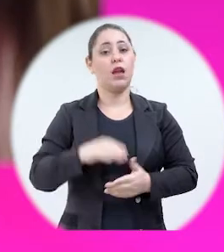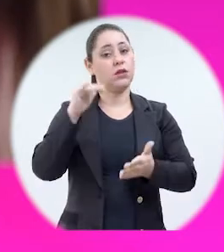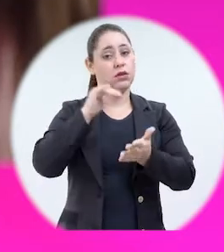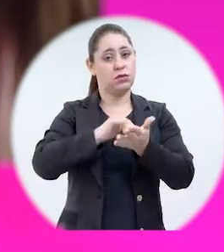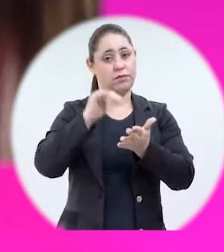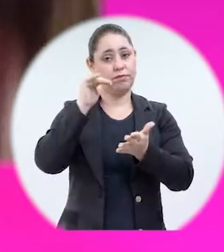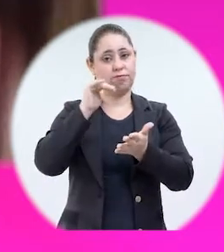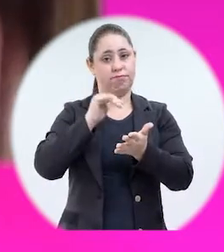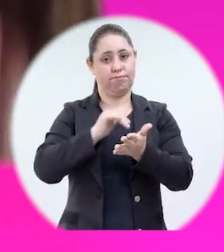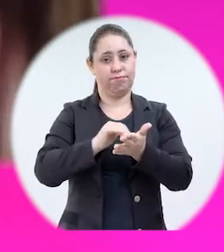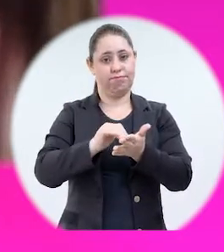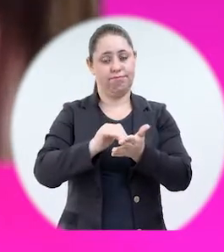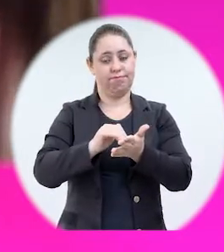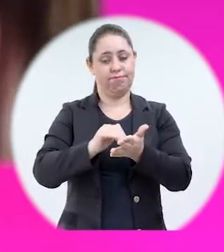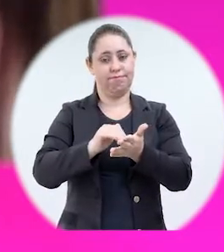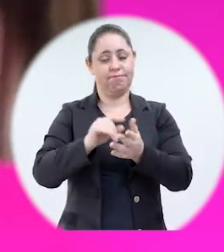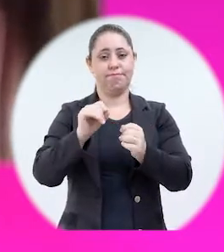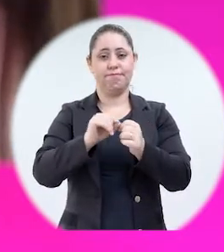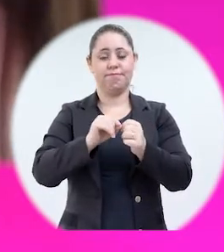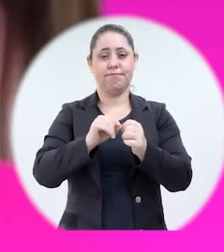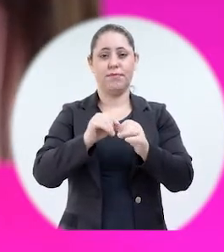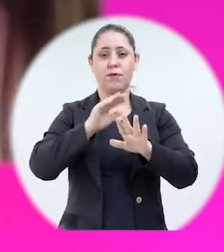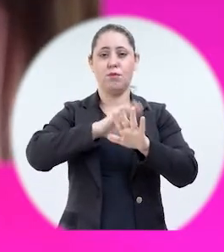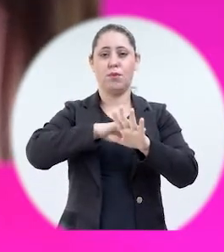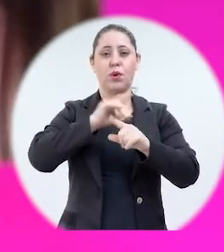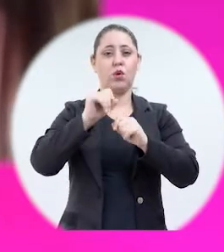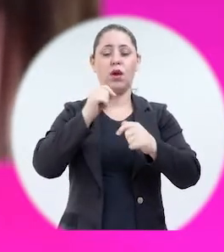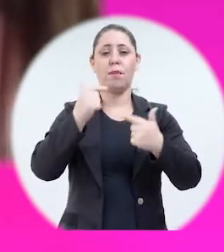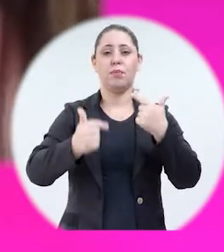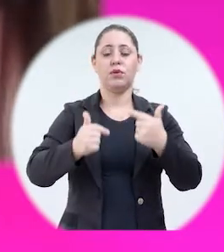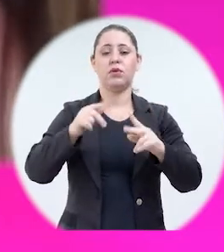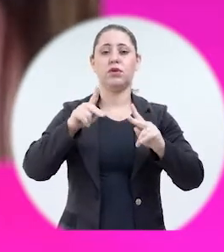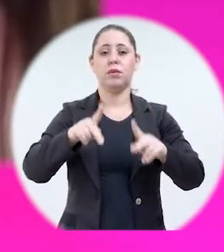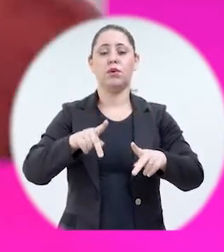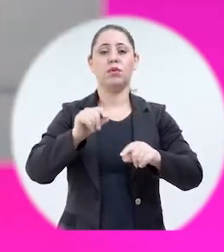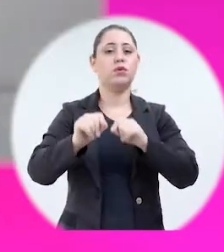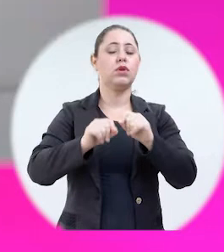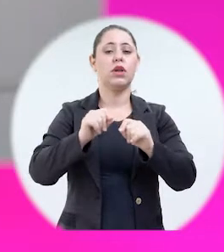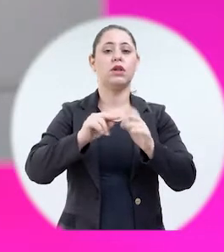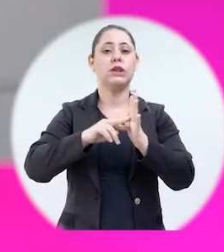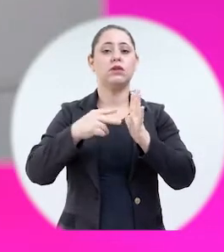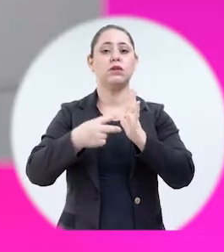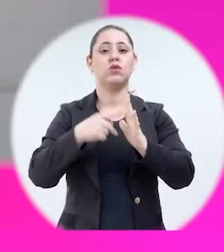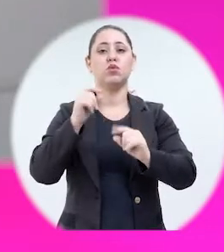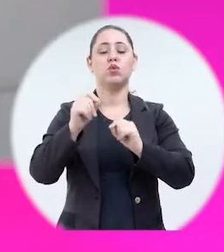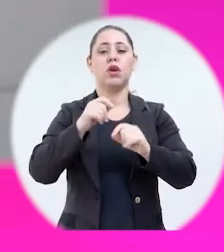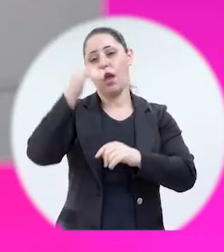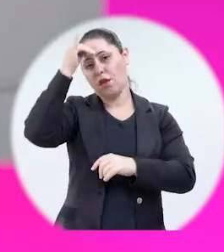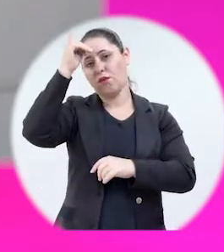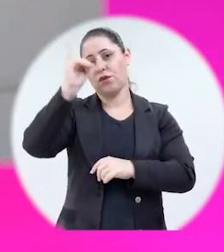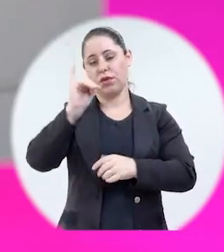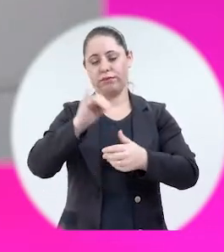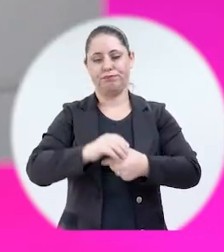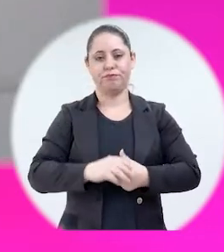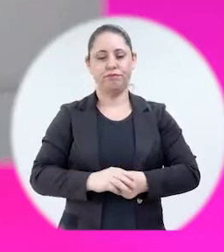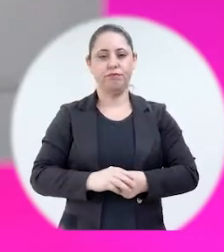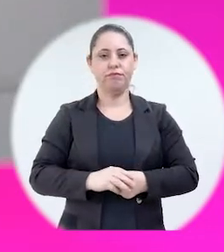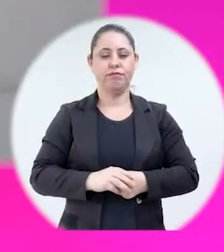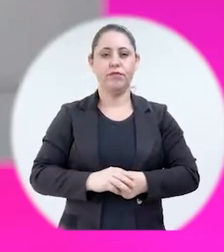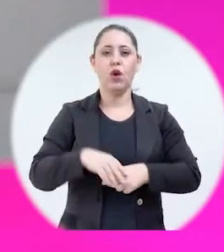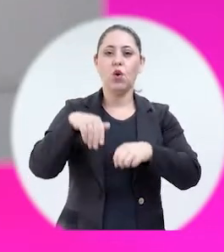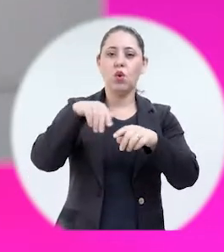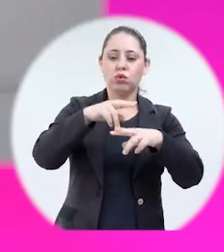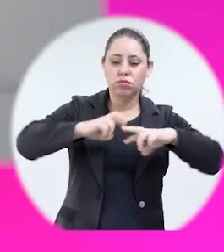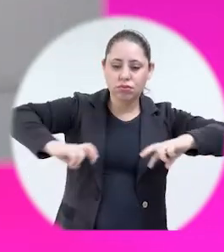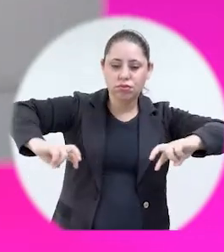A subsecretaria, ela faz o papel das políticas públicas no sentido da prevenção, né?